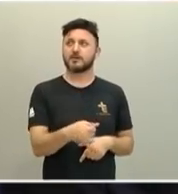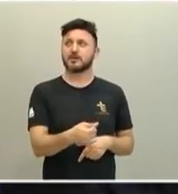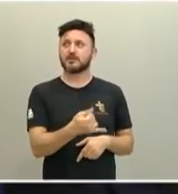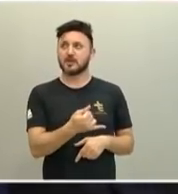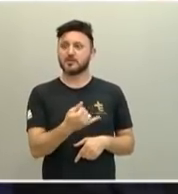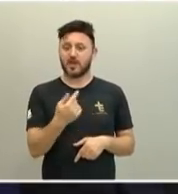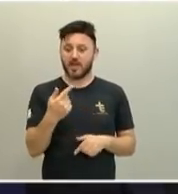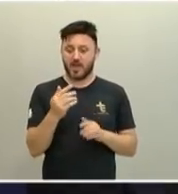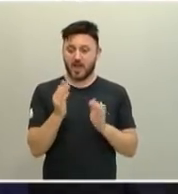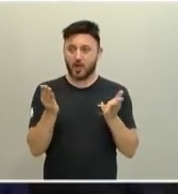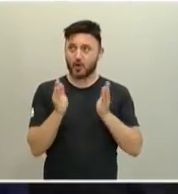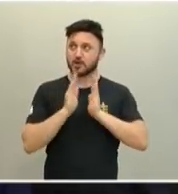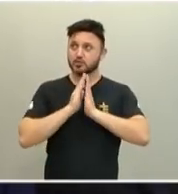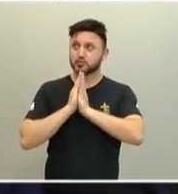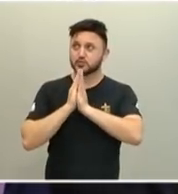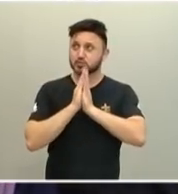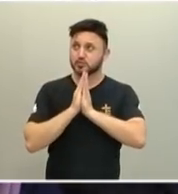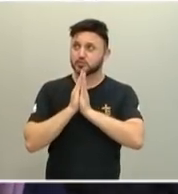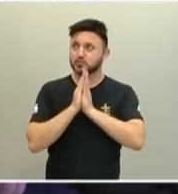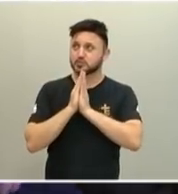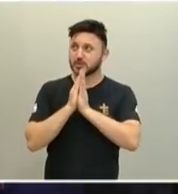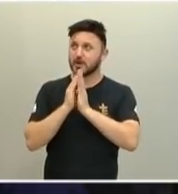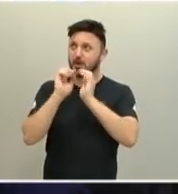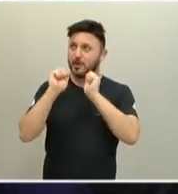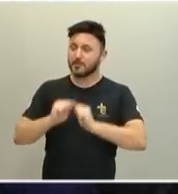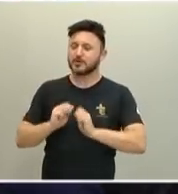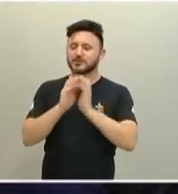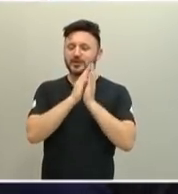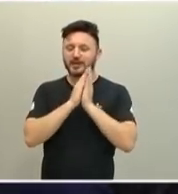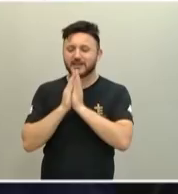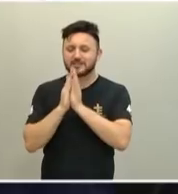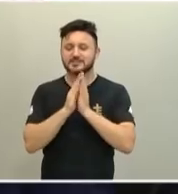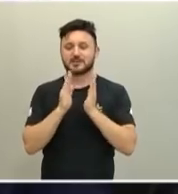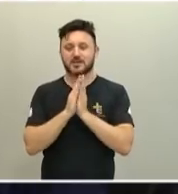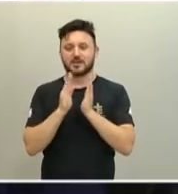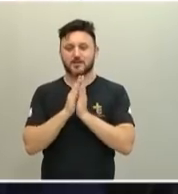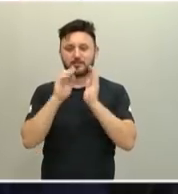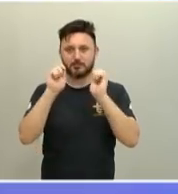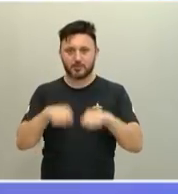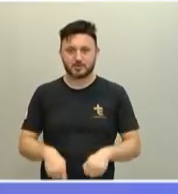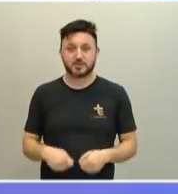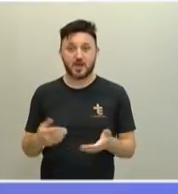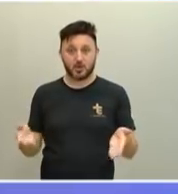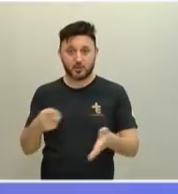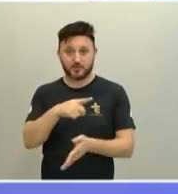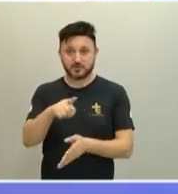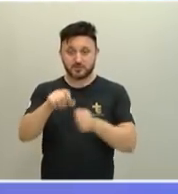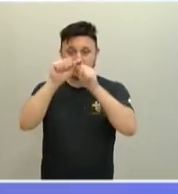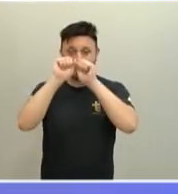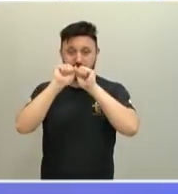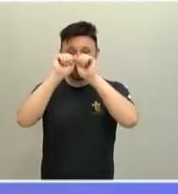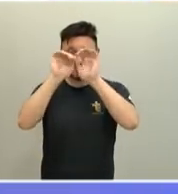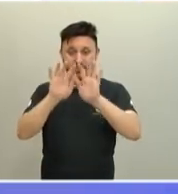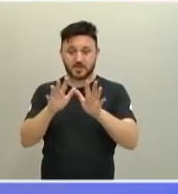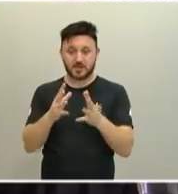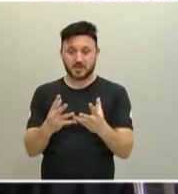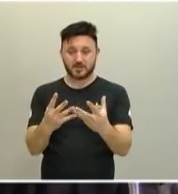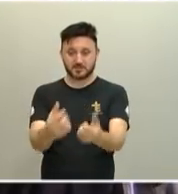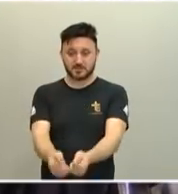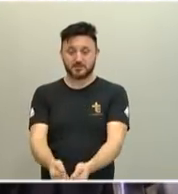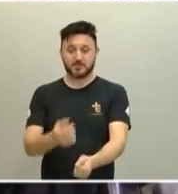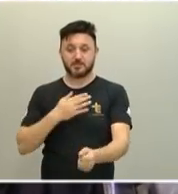estão juntas, eu posso rezar. Então recebe agora a minha